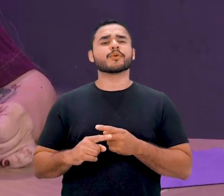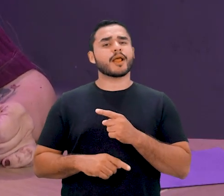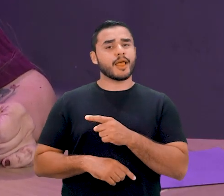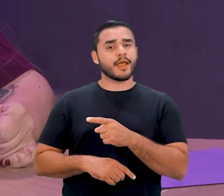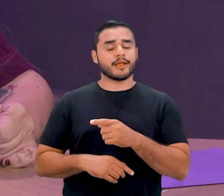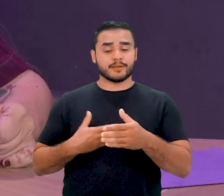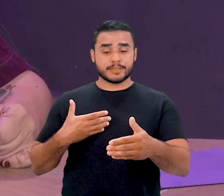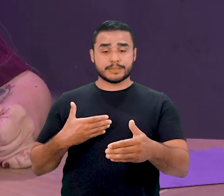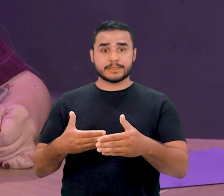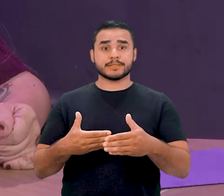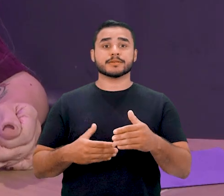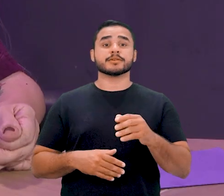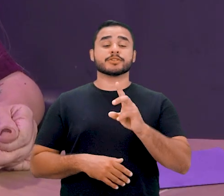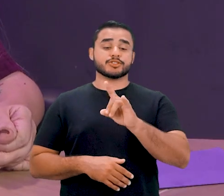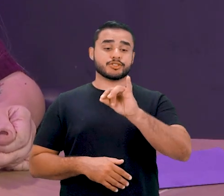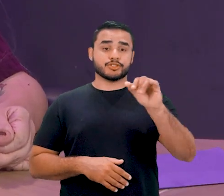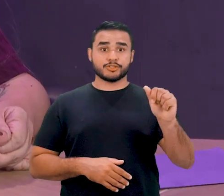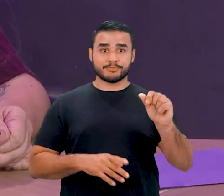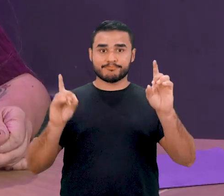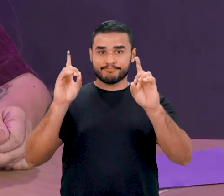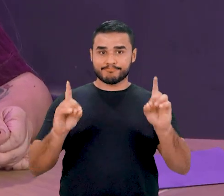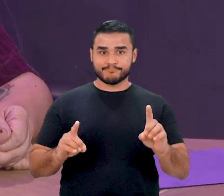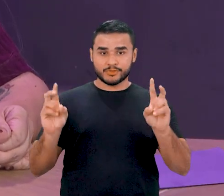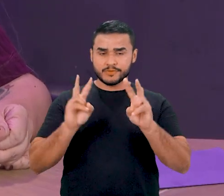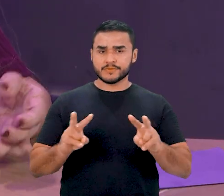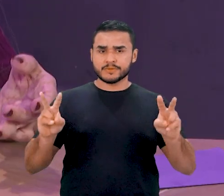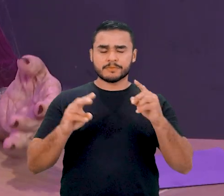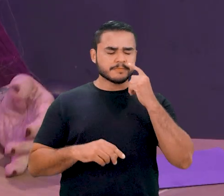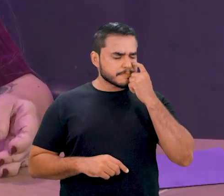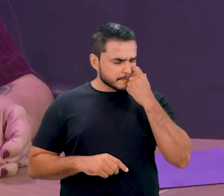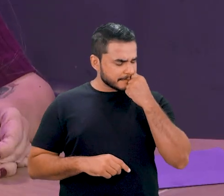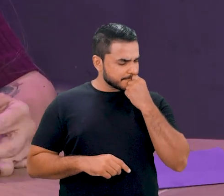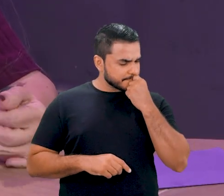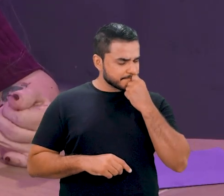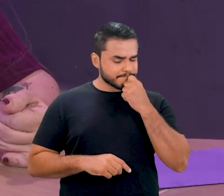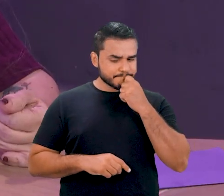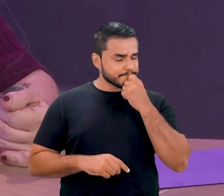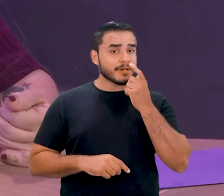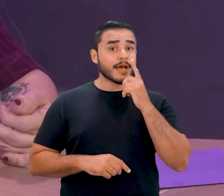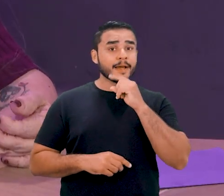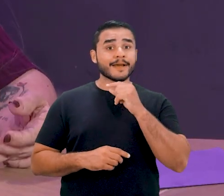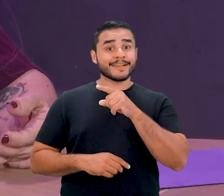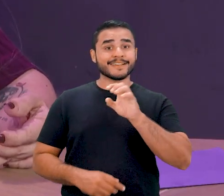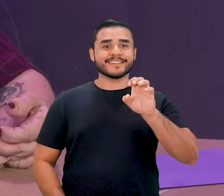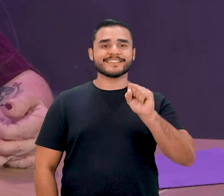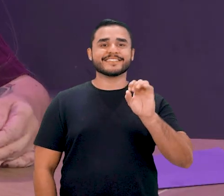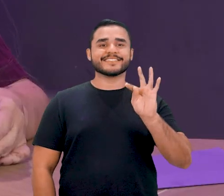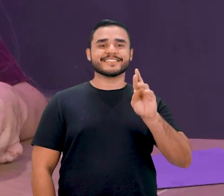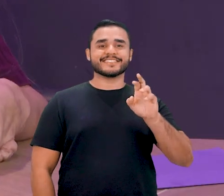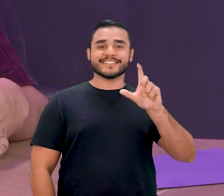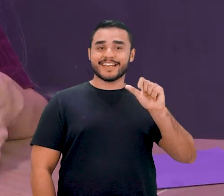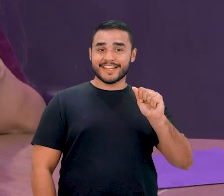está chegando o dia do deficiente visual. E aí eu disse, quem eu trago? Ora, quem eu trago? Minha amiga Estrela Rodrigues,